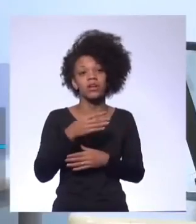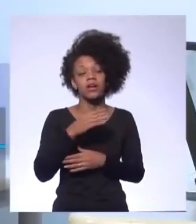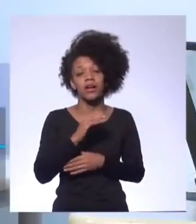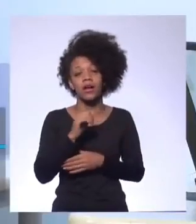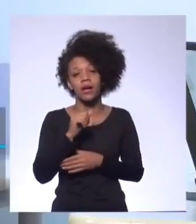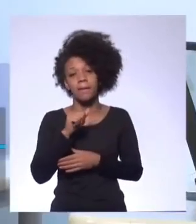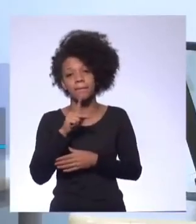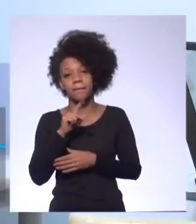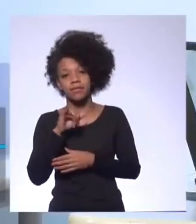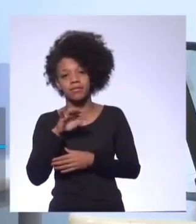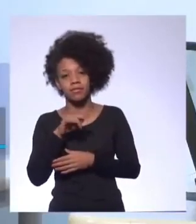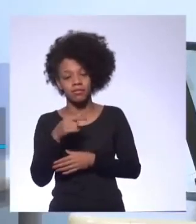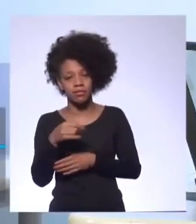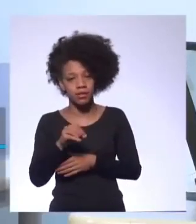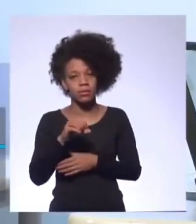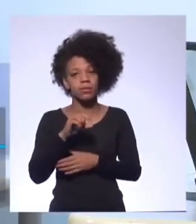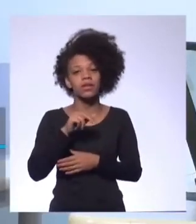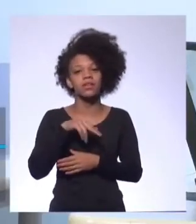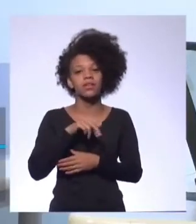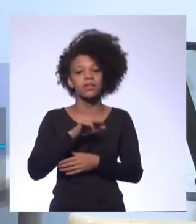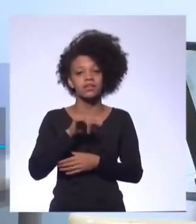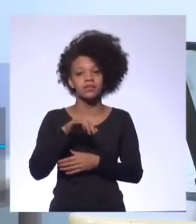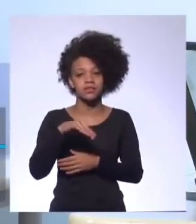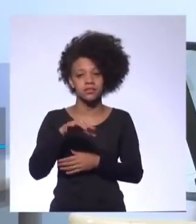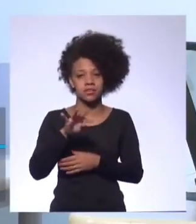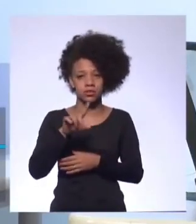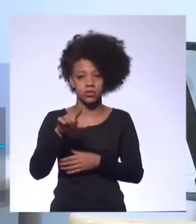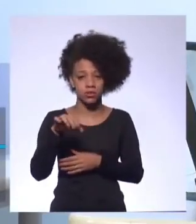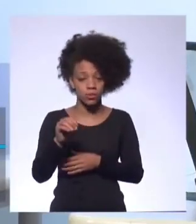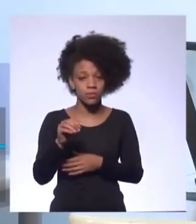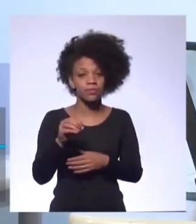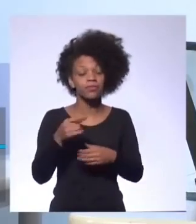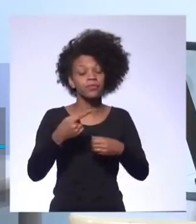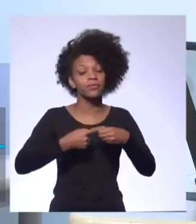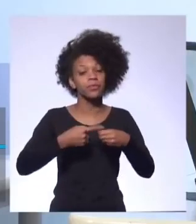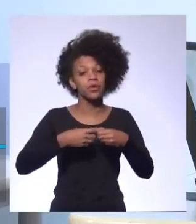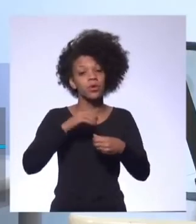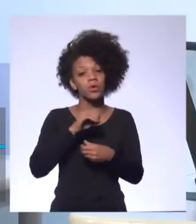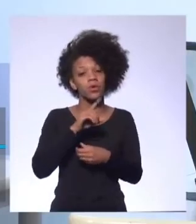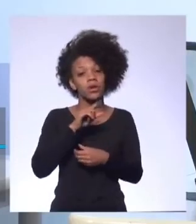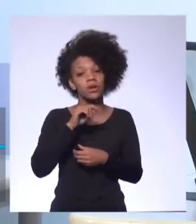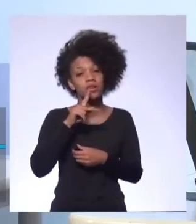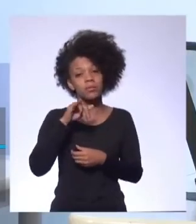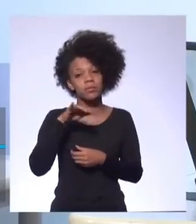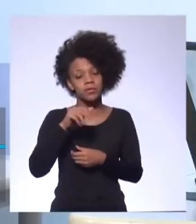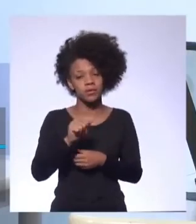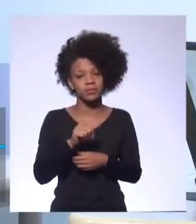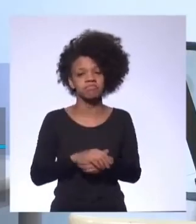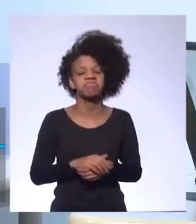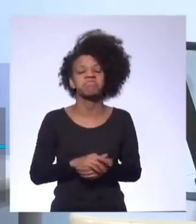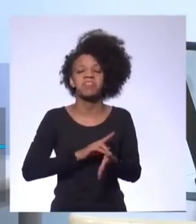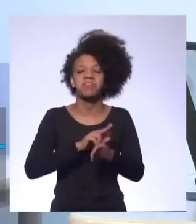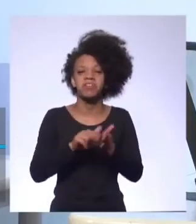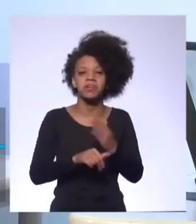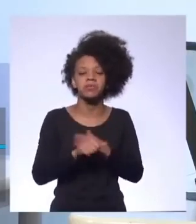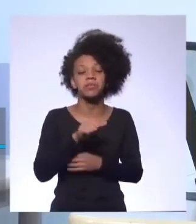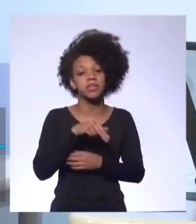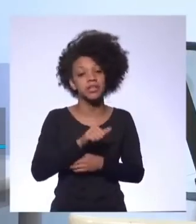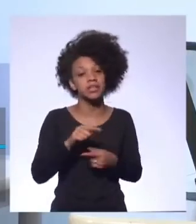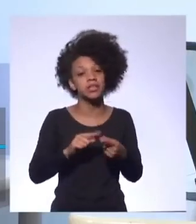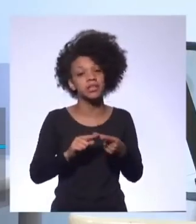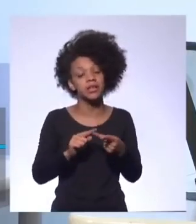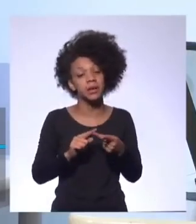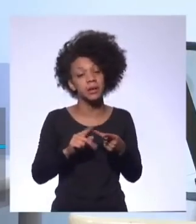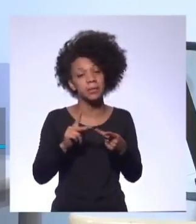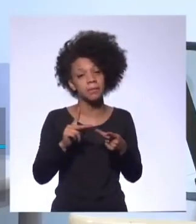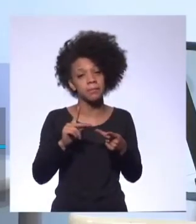de Olímpia. Que Legal, né? legal. Pode ser que seja E minha aí prima, né? temos vários alunos aqui: Ana Vamos Beatriz, lá. Matheus